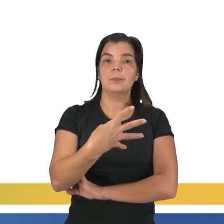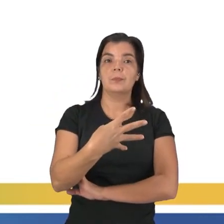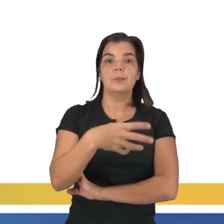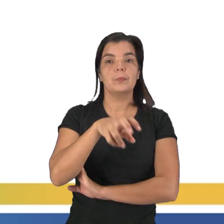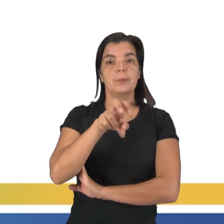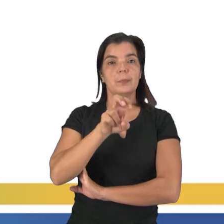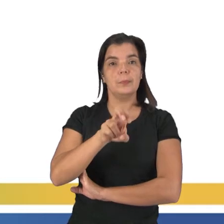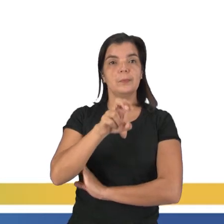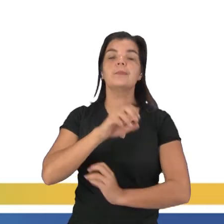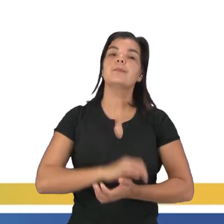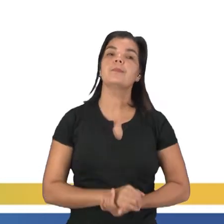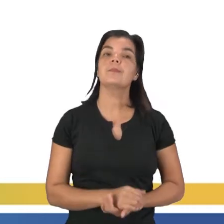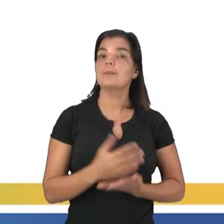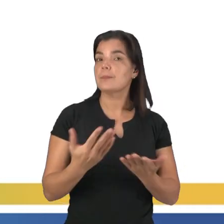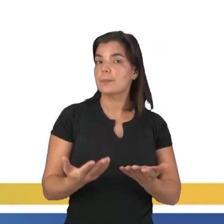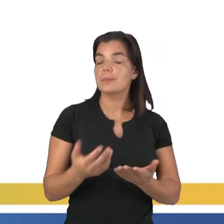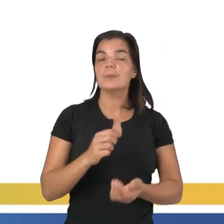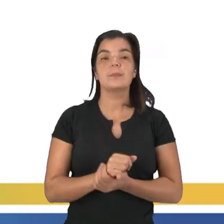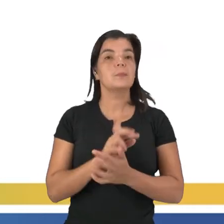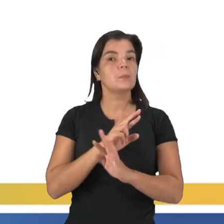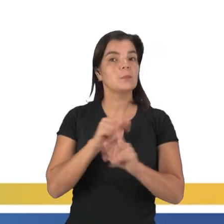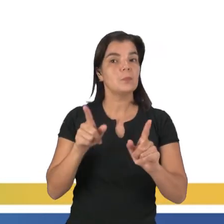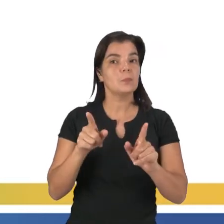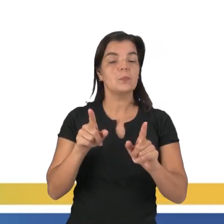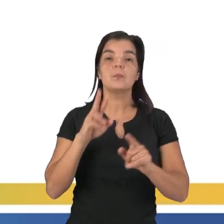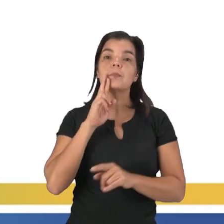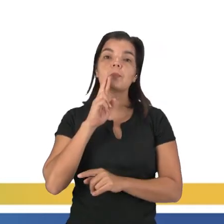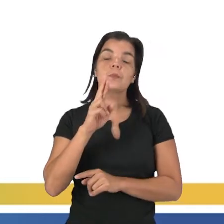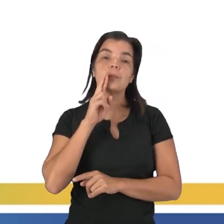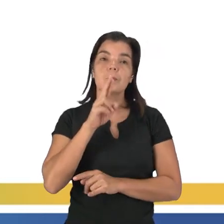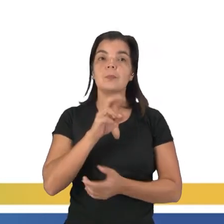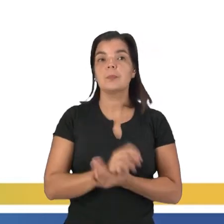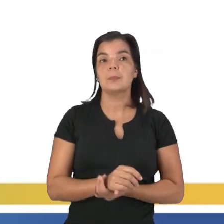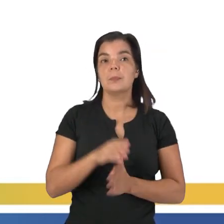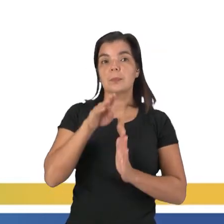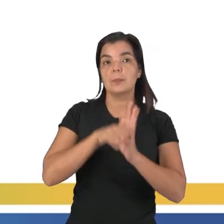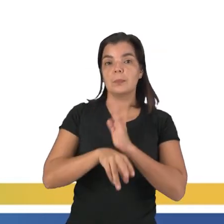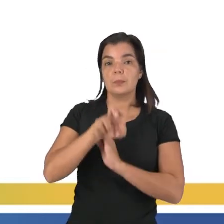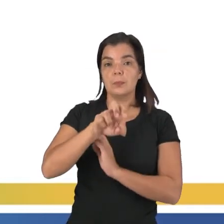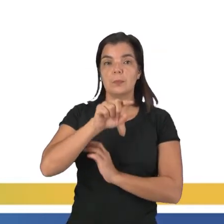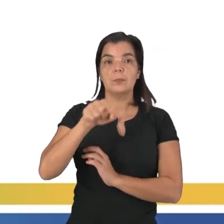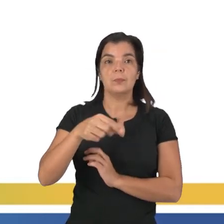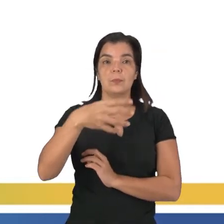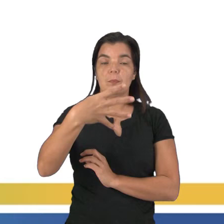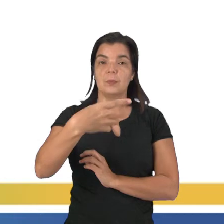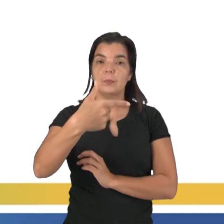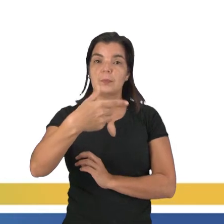9 menos 4 vai ser igual a 5. Então, a nossa diferença, ou seja, o resultado da subtração, vai ser